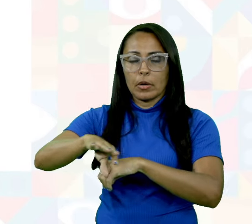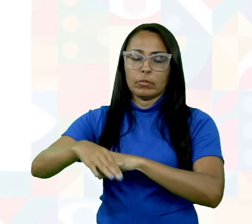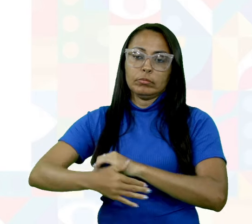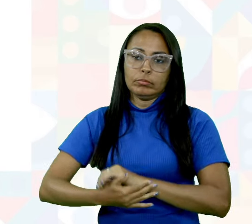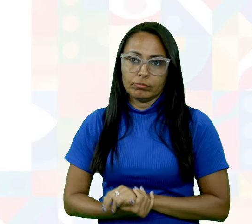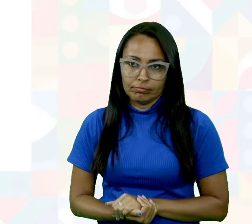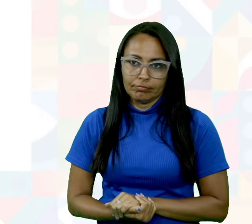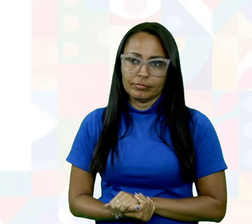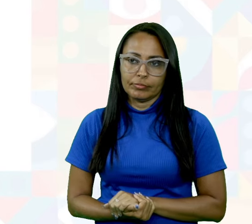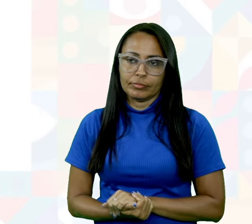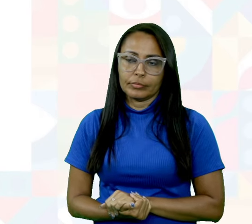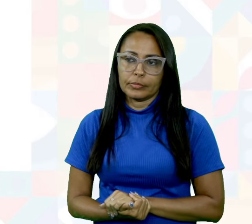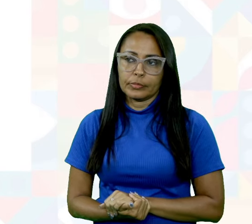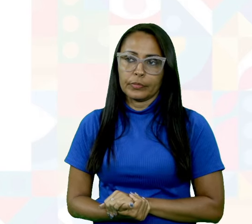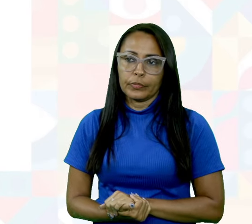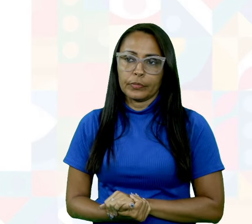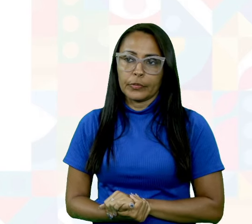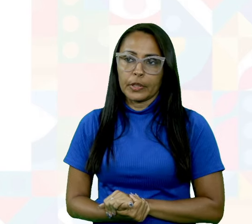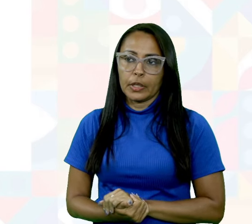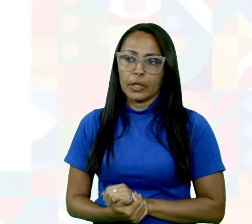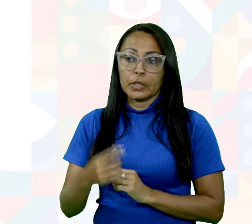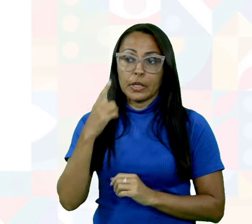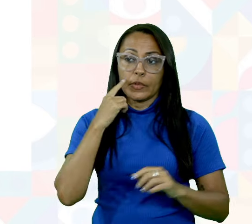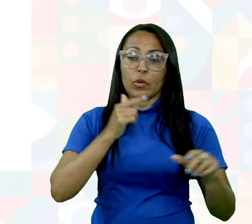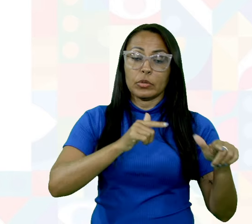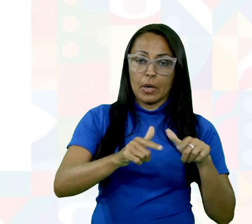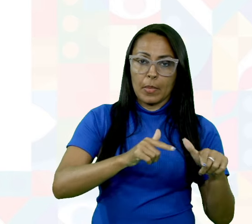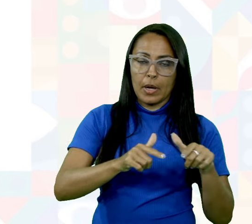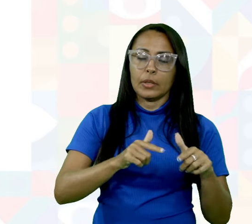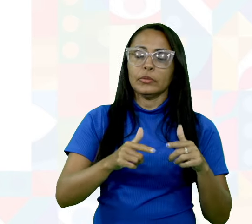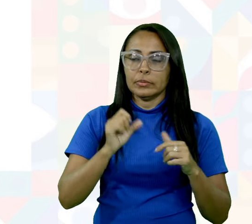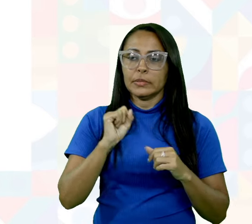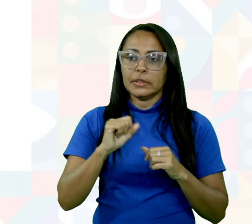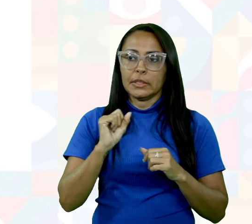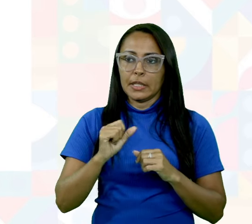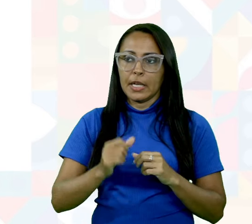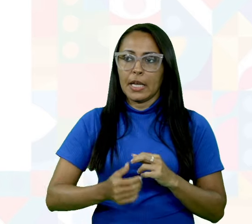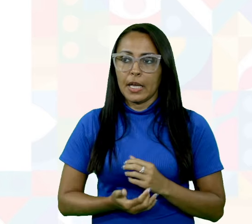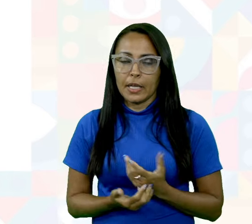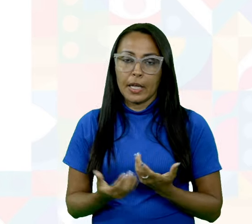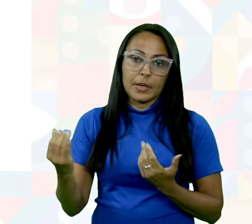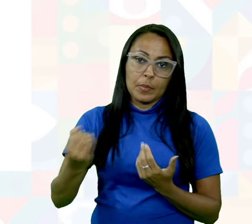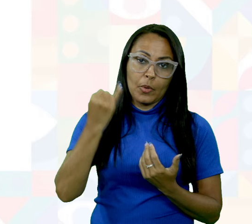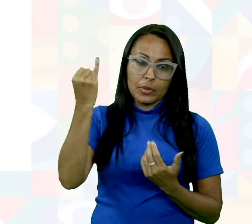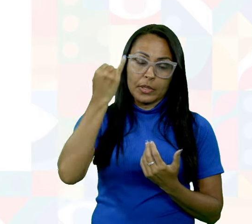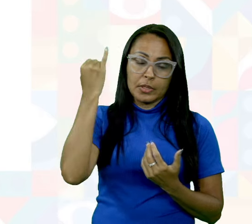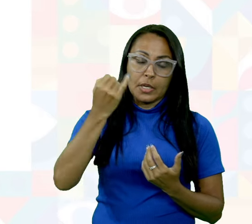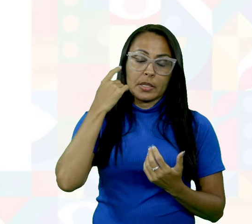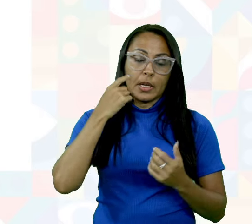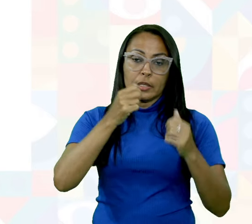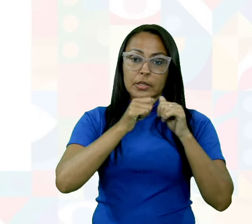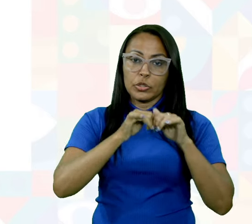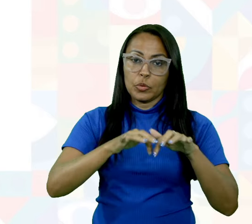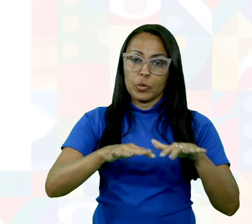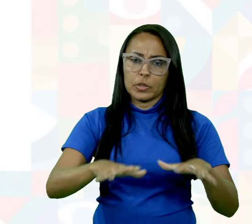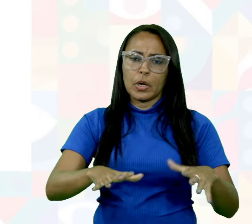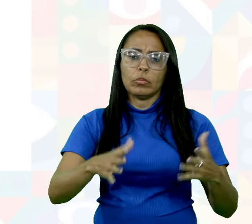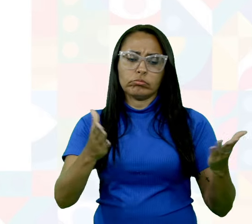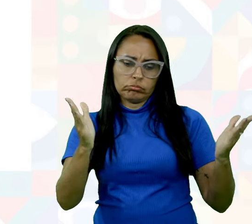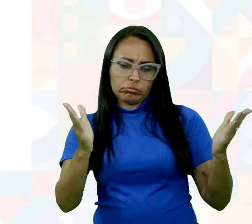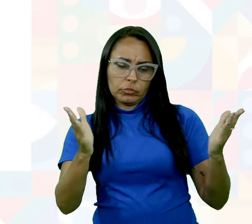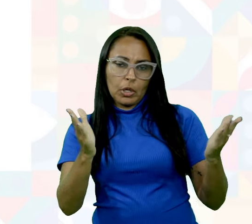a chegada dele lá no varejo, que é um canal de distribuição. Então aí a importância da distribuição como sendo uma estratégia